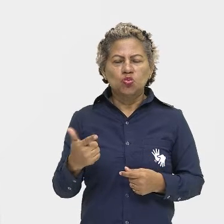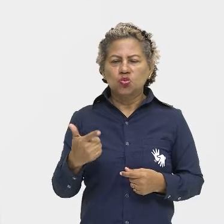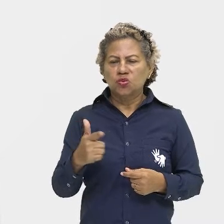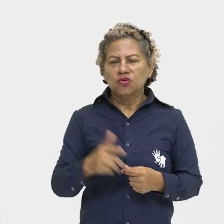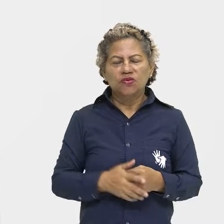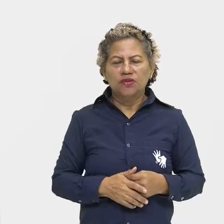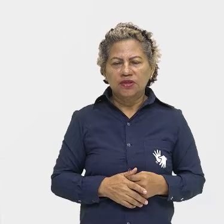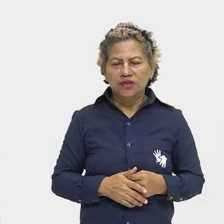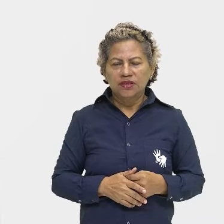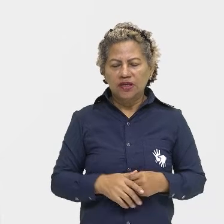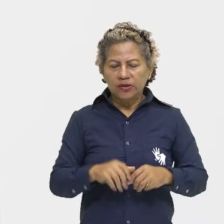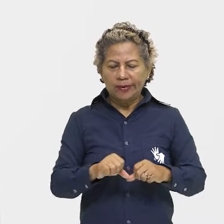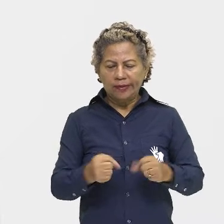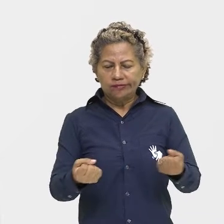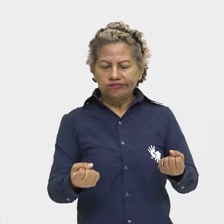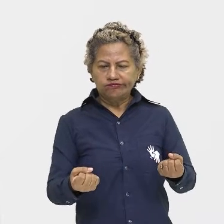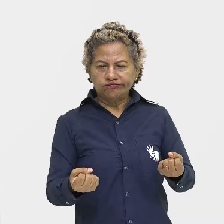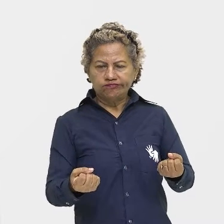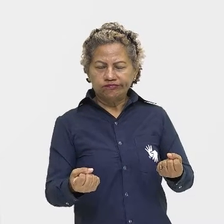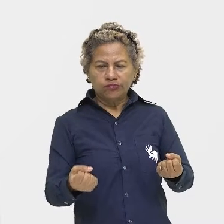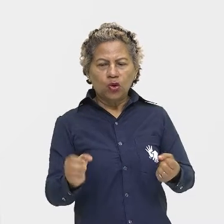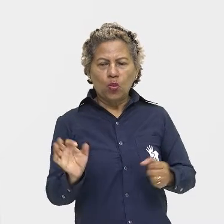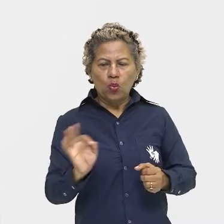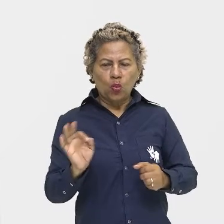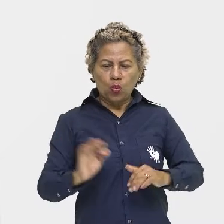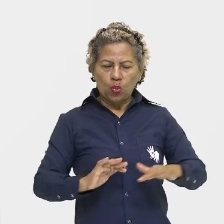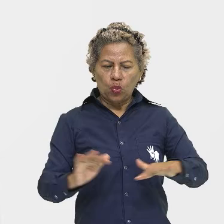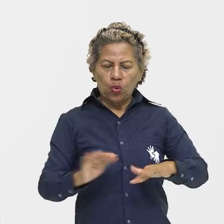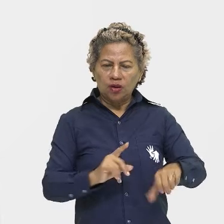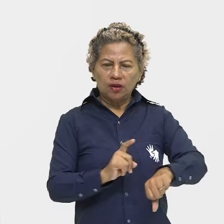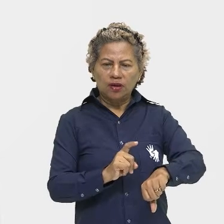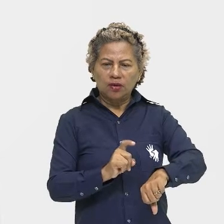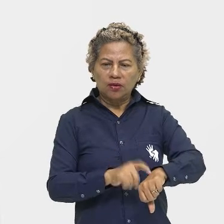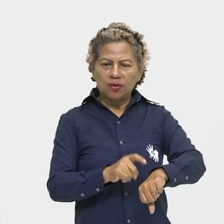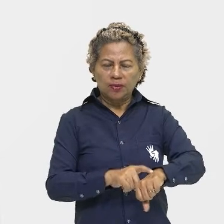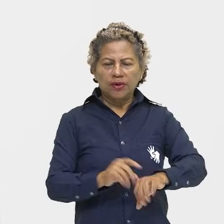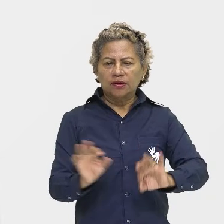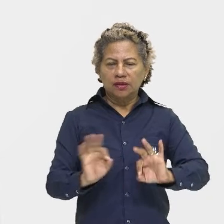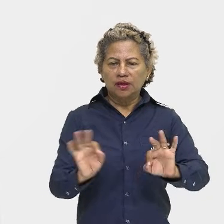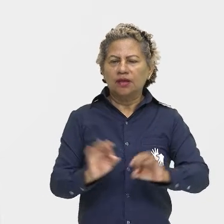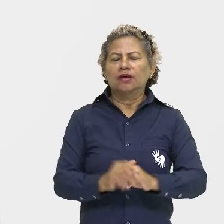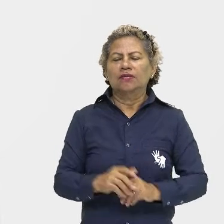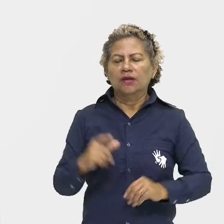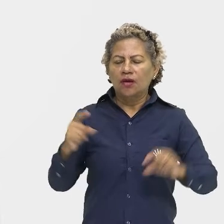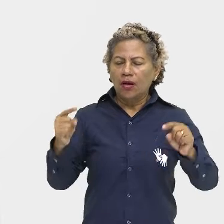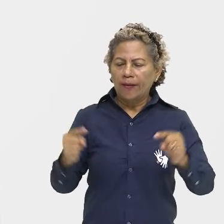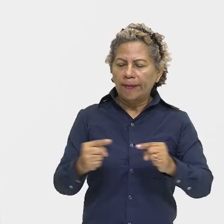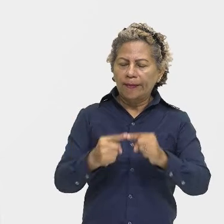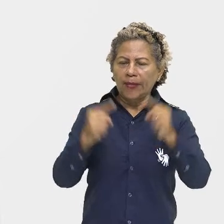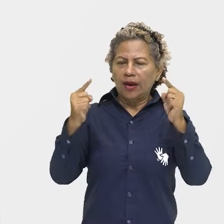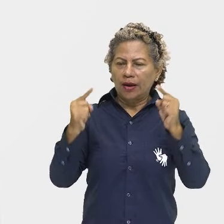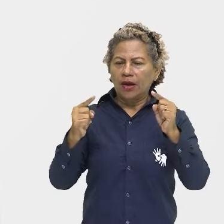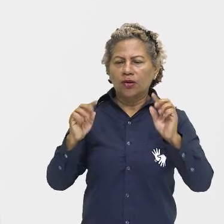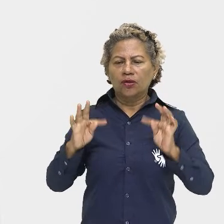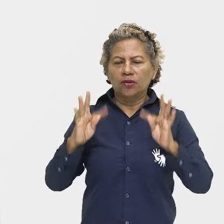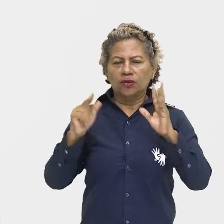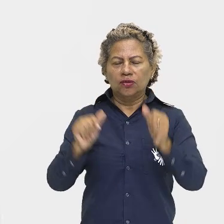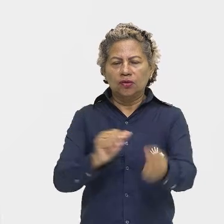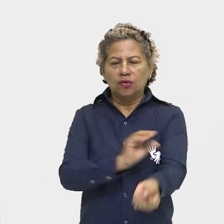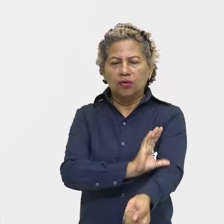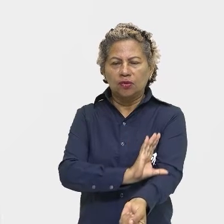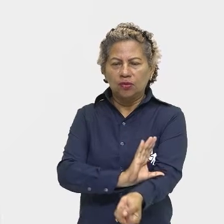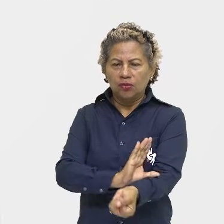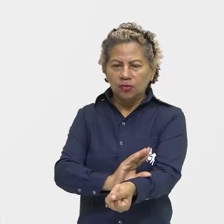sequência de movimentos. Ele continua sempre de forma harmônica, em sintonia com todos os músculos do corpo.